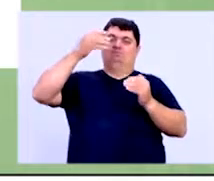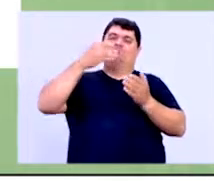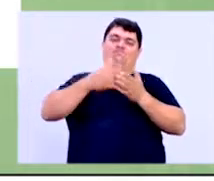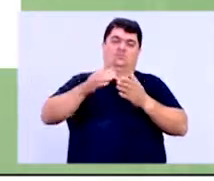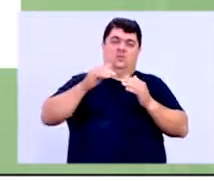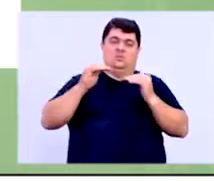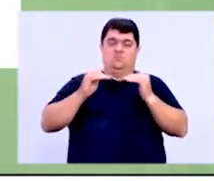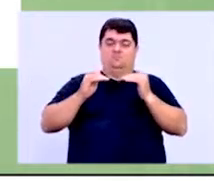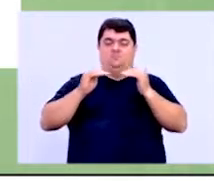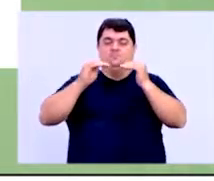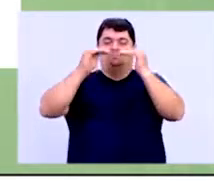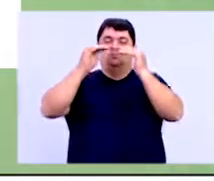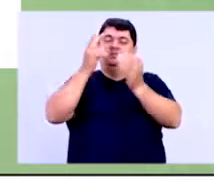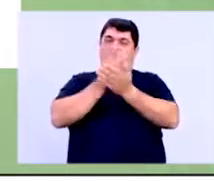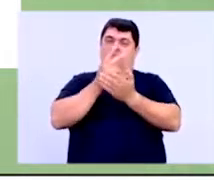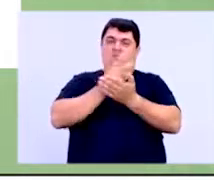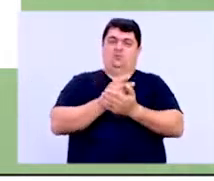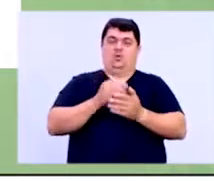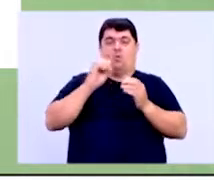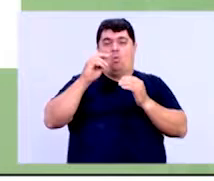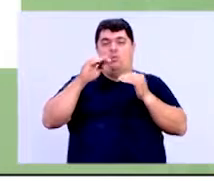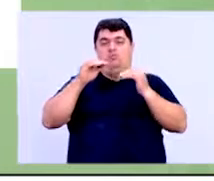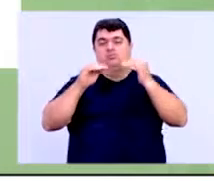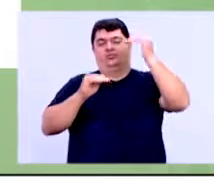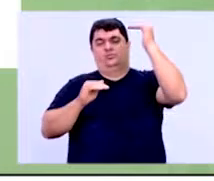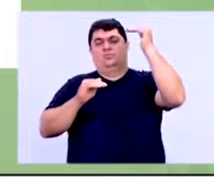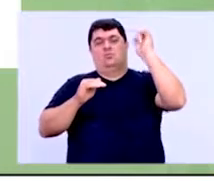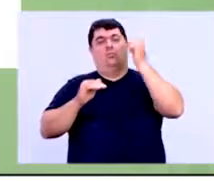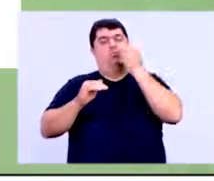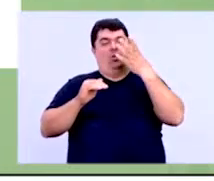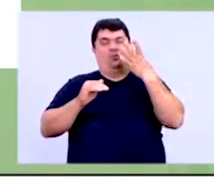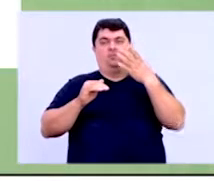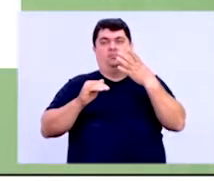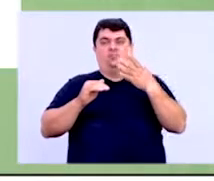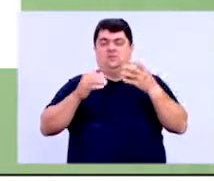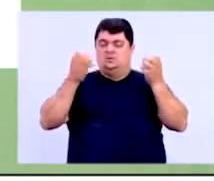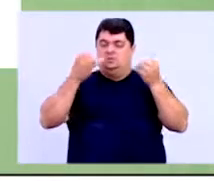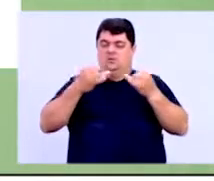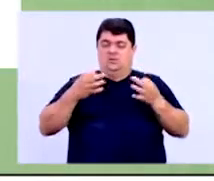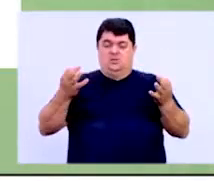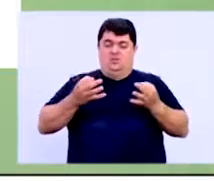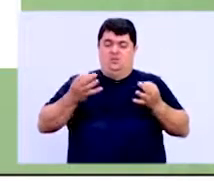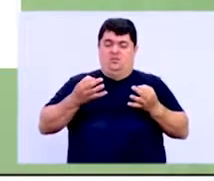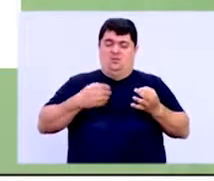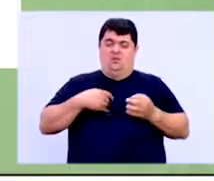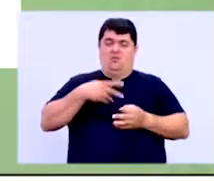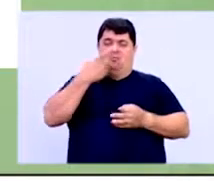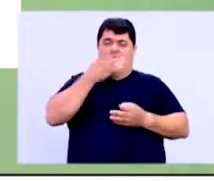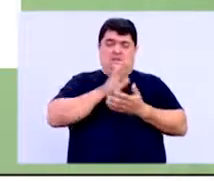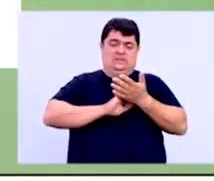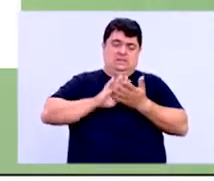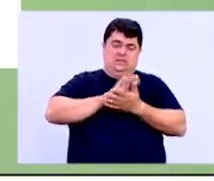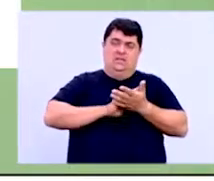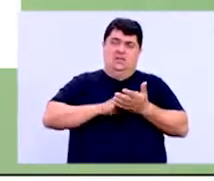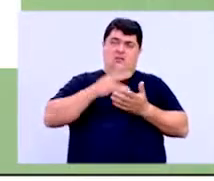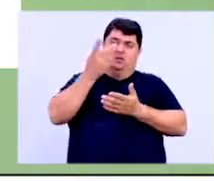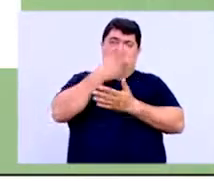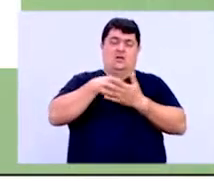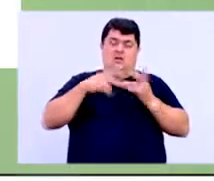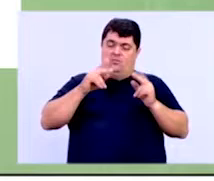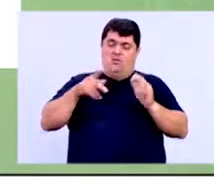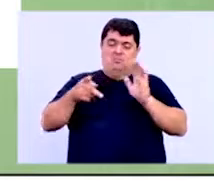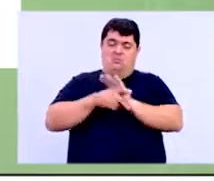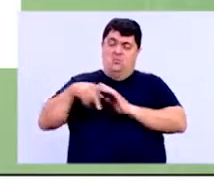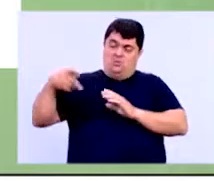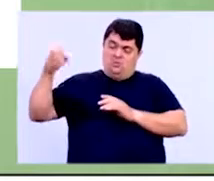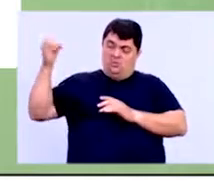Basicamente é esse o entendimento. Explicação melhor essa, não. Acho que não tem mais o que falar desse gráfico. Esse gráfico é isso.